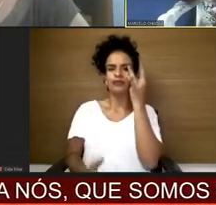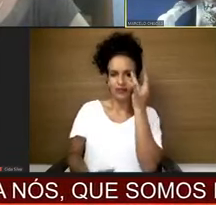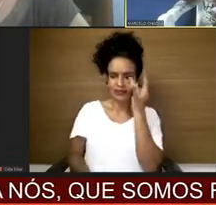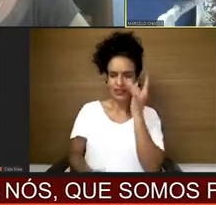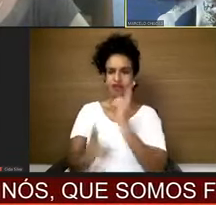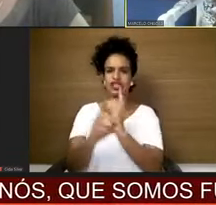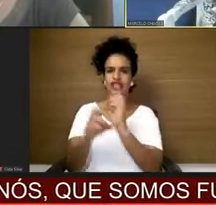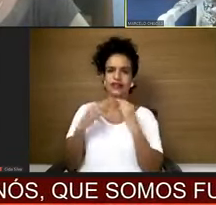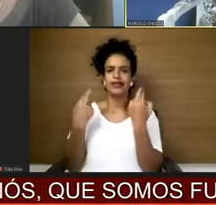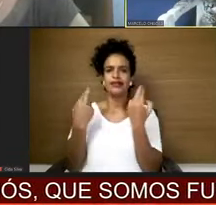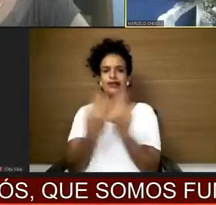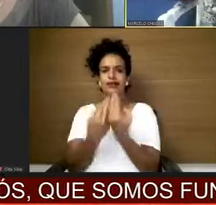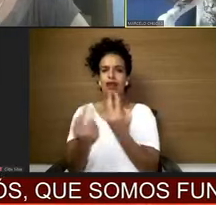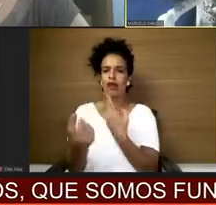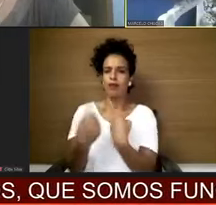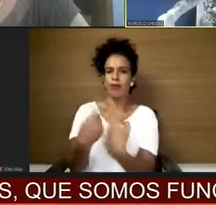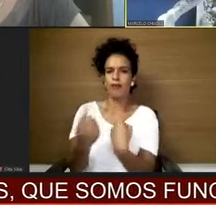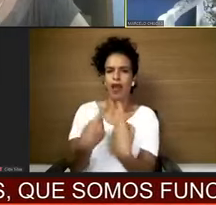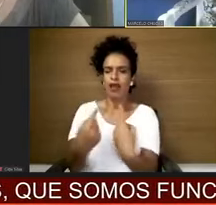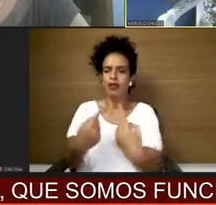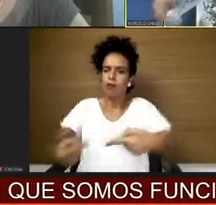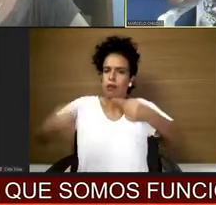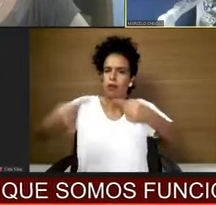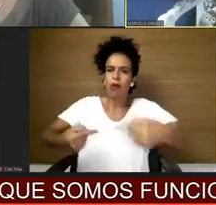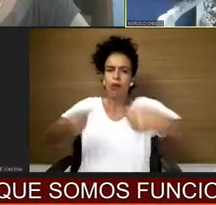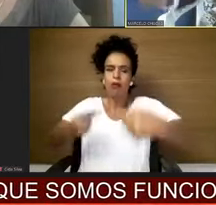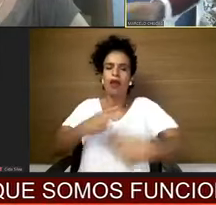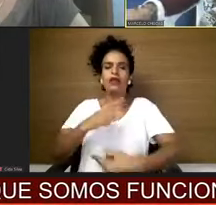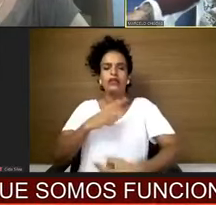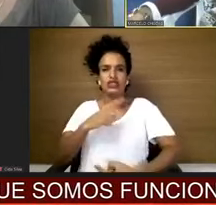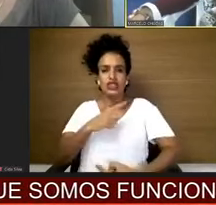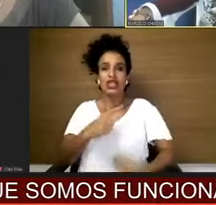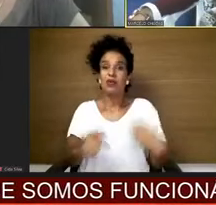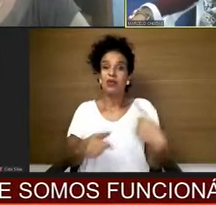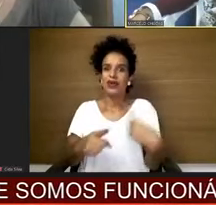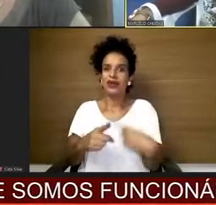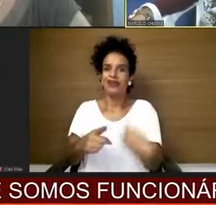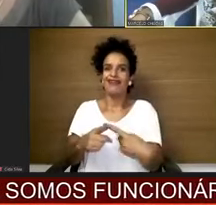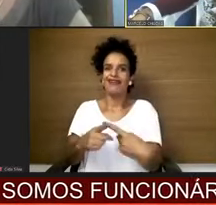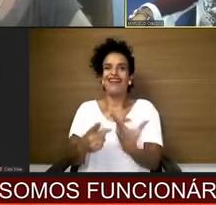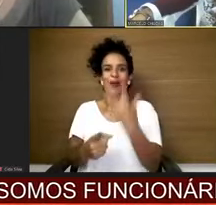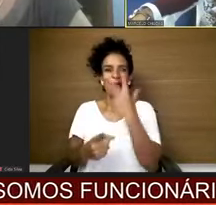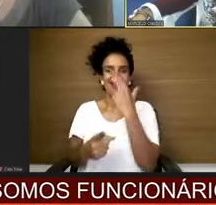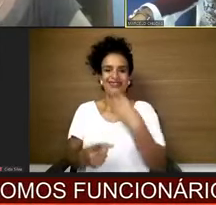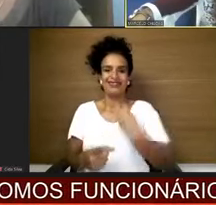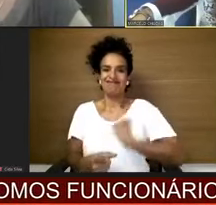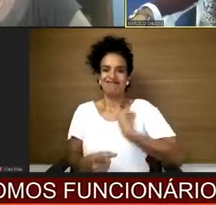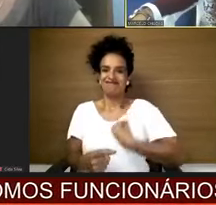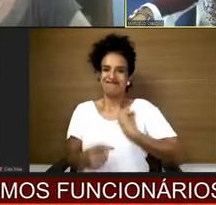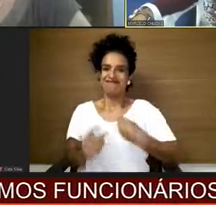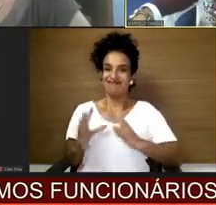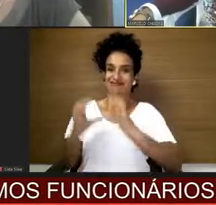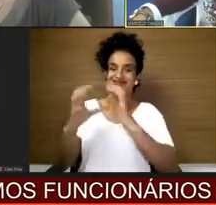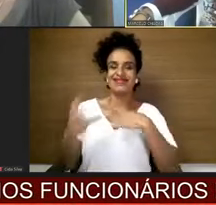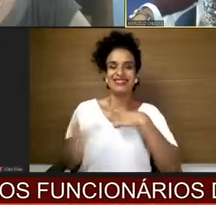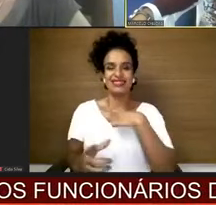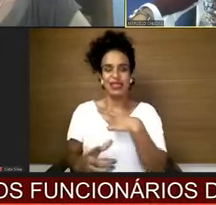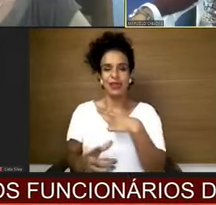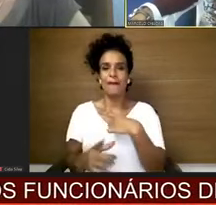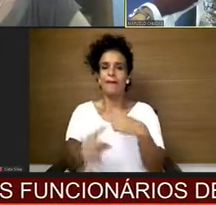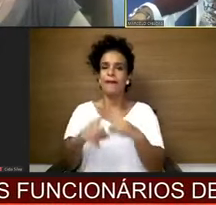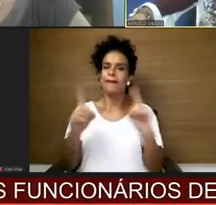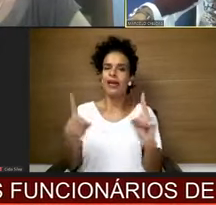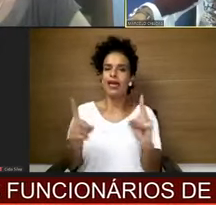os debates eram calorosos, porque eram presenciais, enfim, mas nós discutimos no passado, e eu participei de